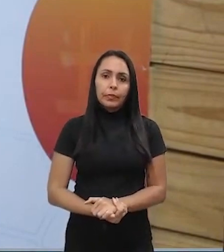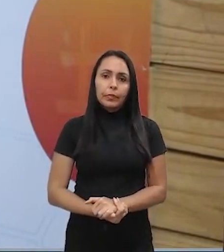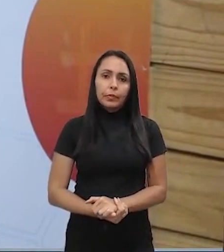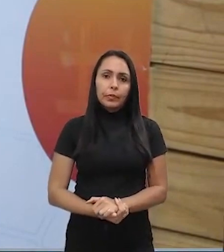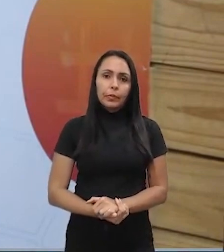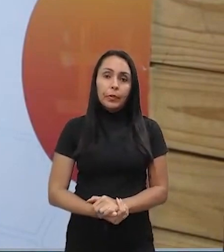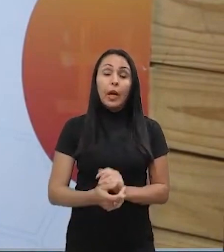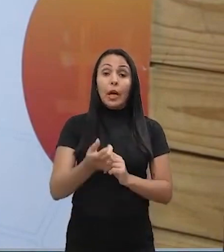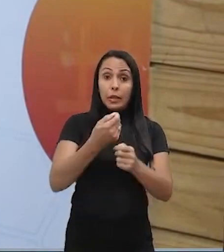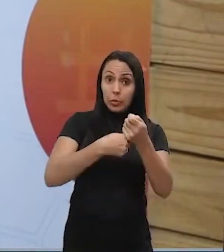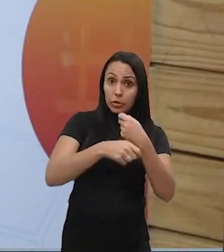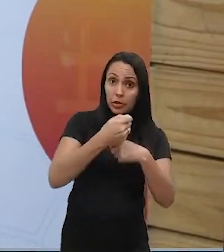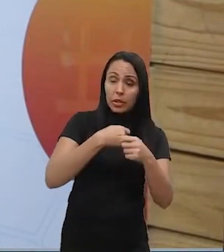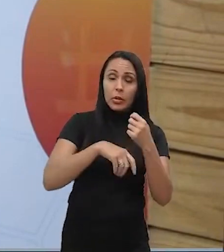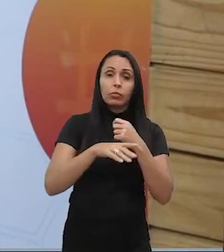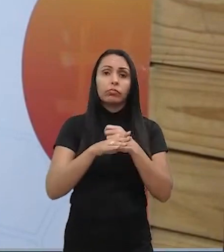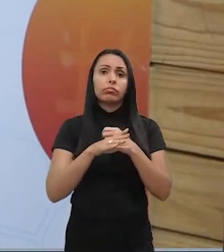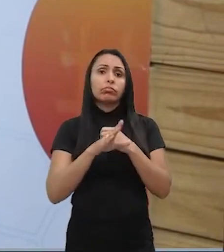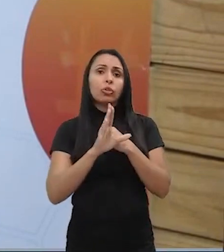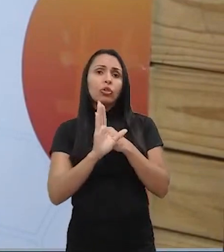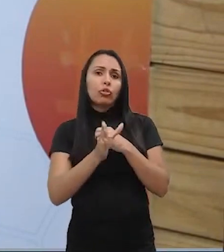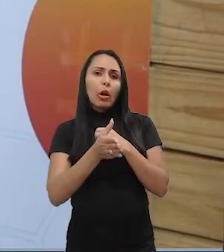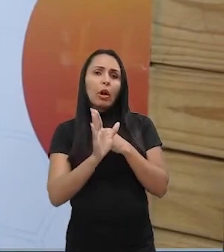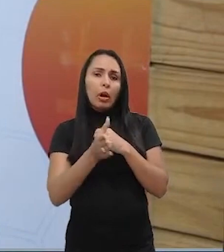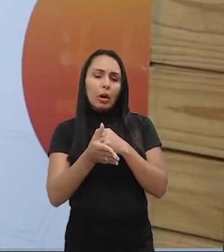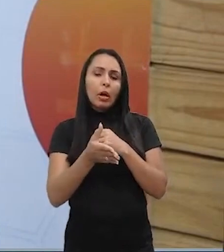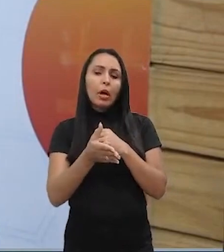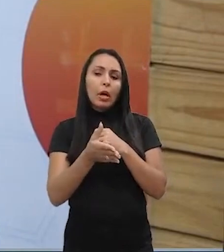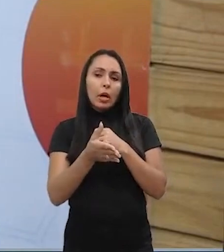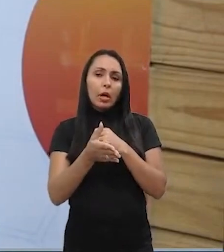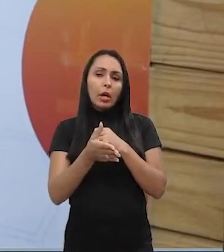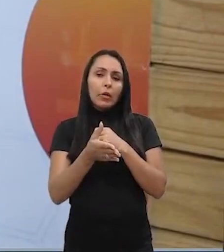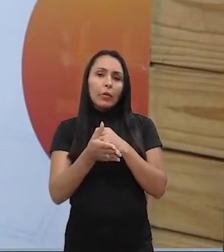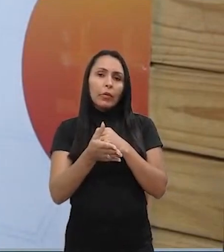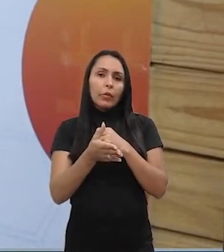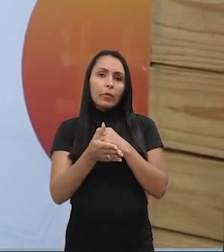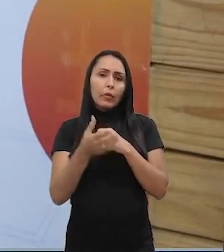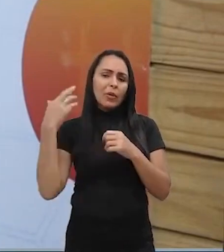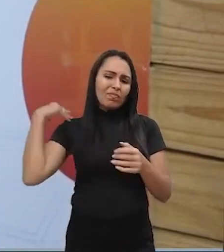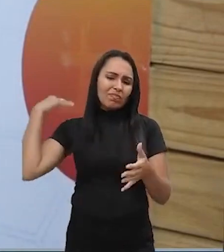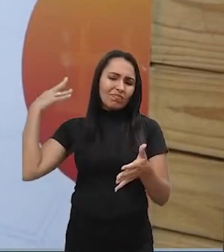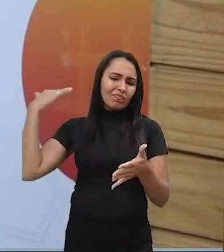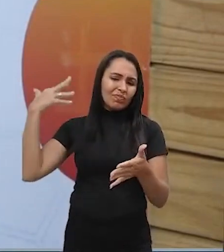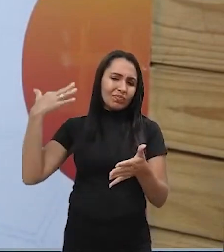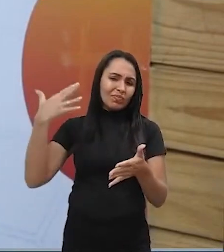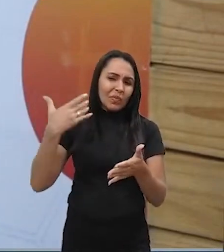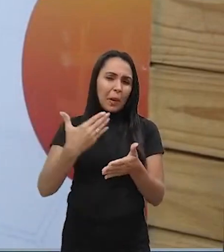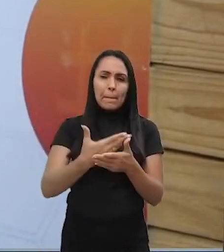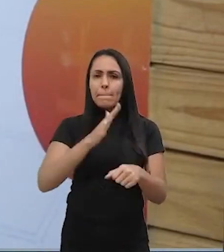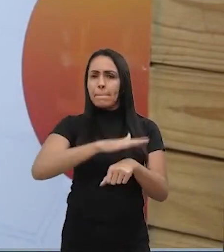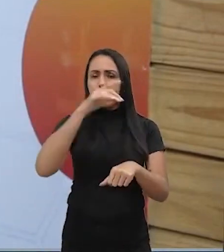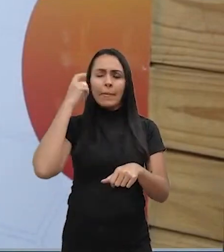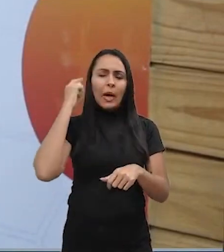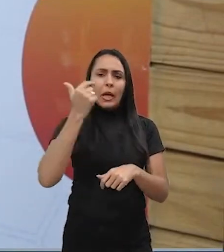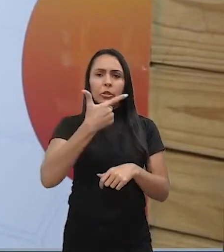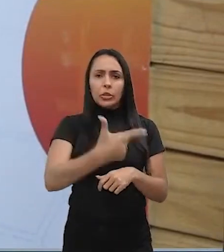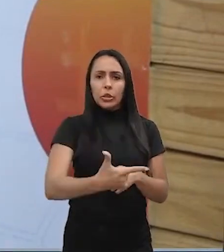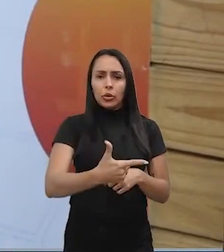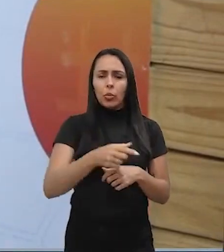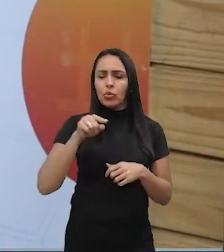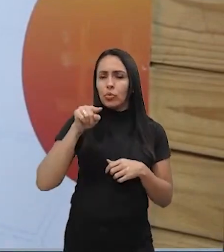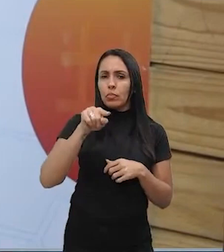A administração, ela já vem de mais de 2.000 anos. Portanto, se a gente for